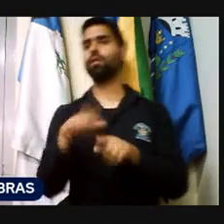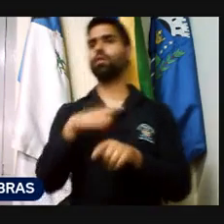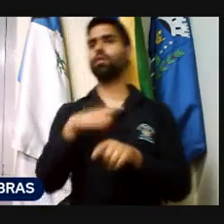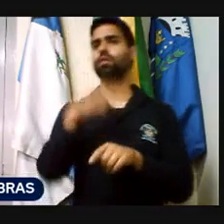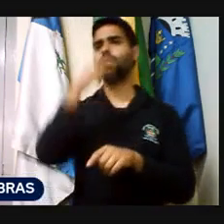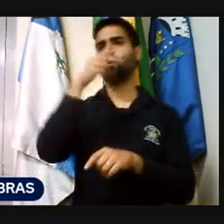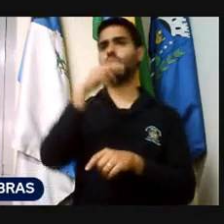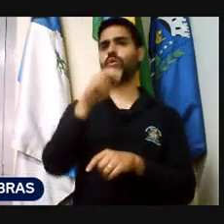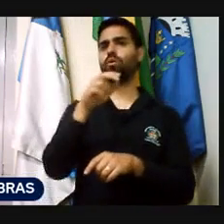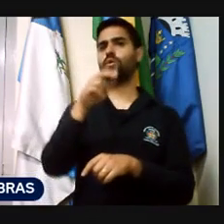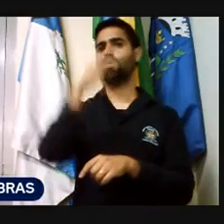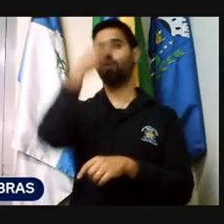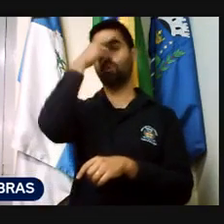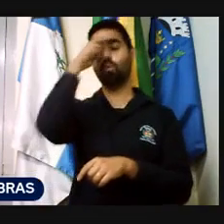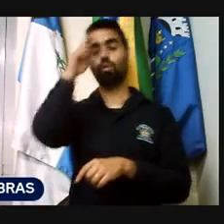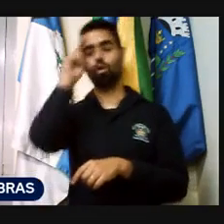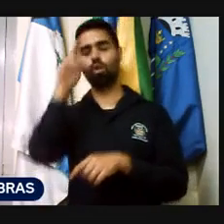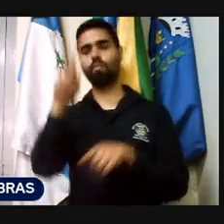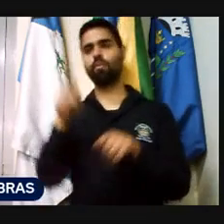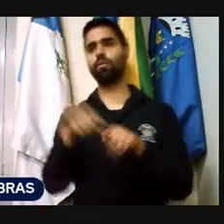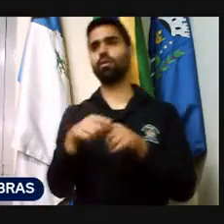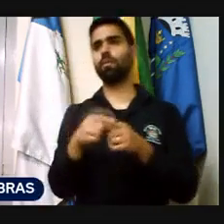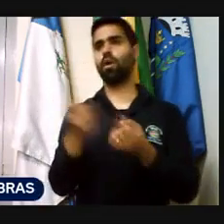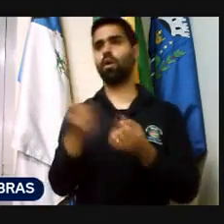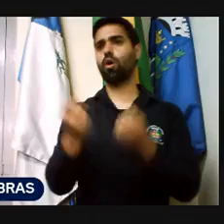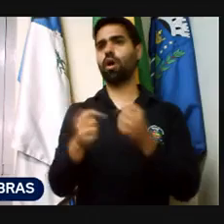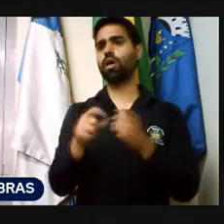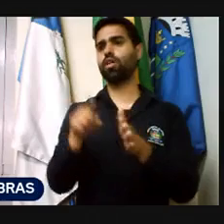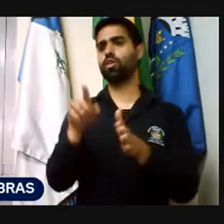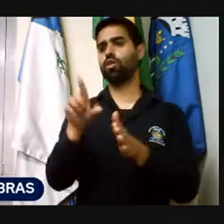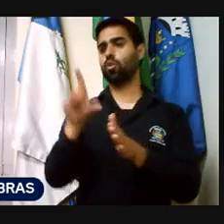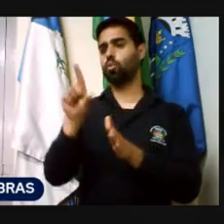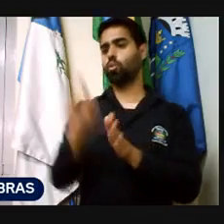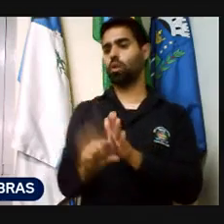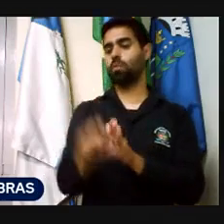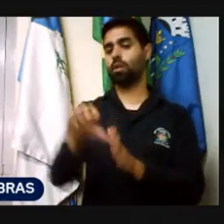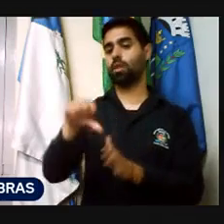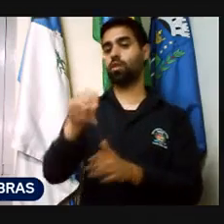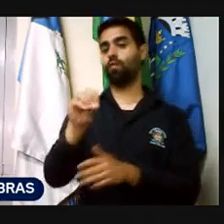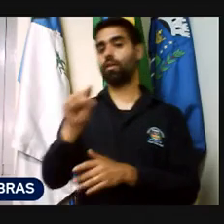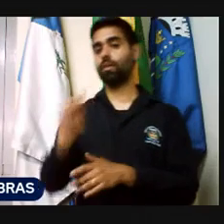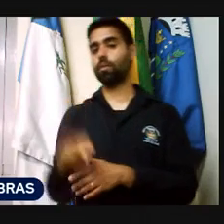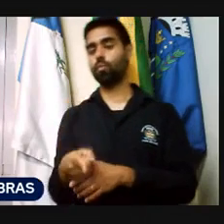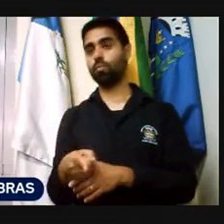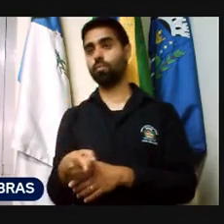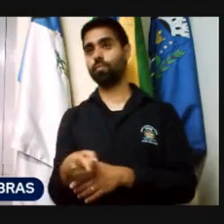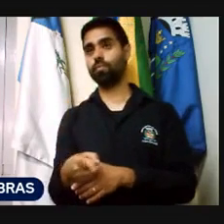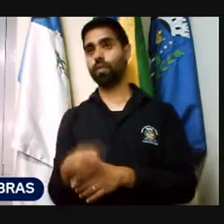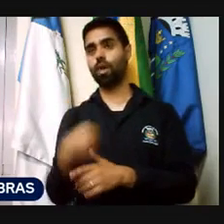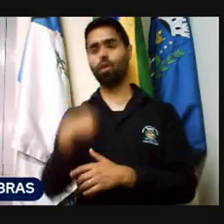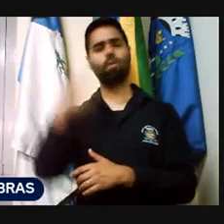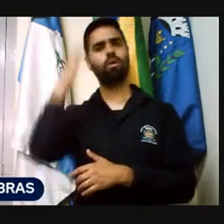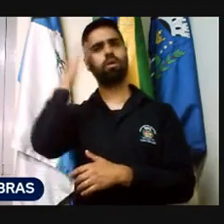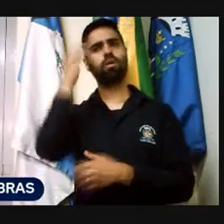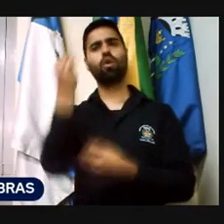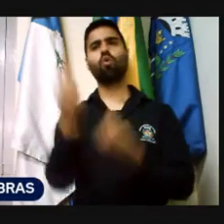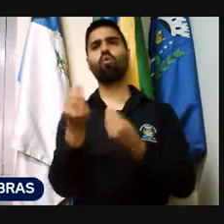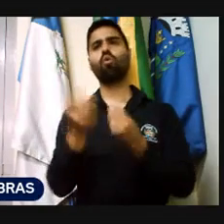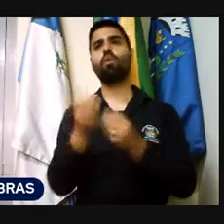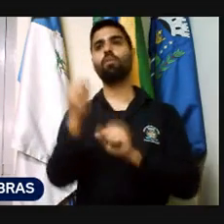transportes regulares, esse número caiu para 90 mil. Eu não sei como a empresa ainda não